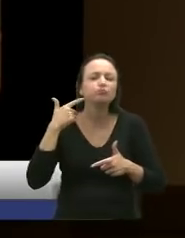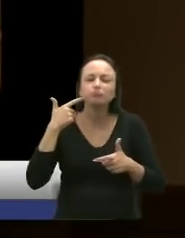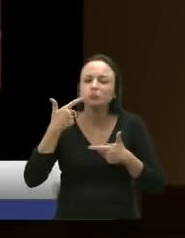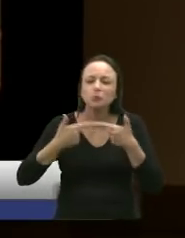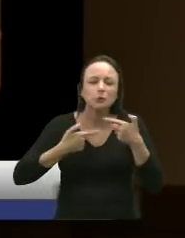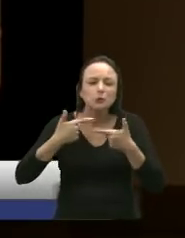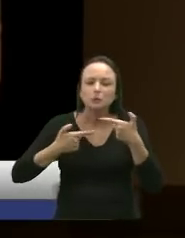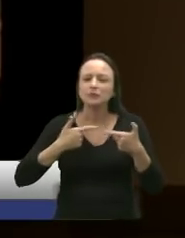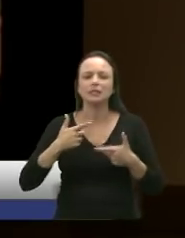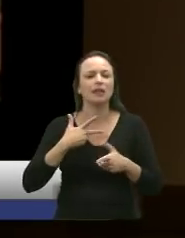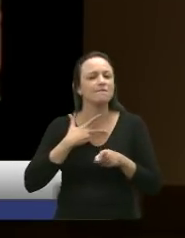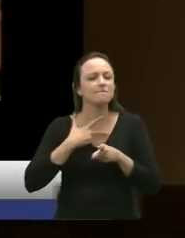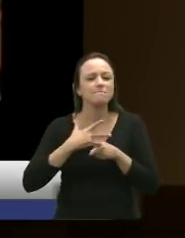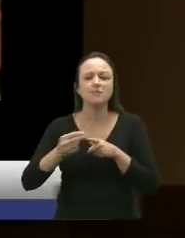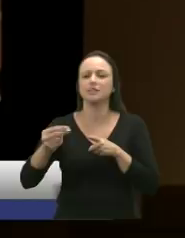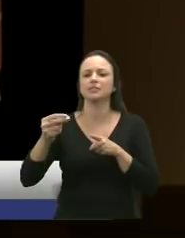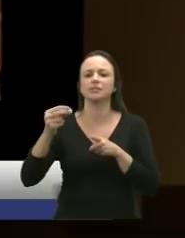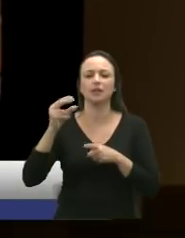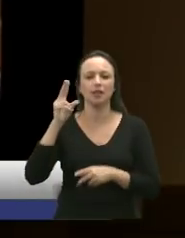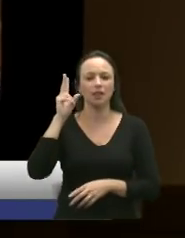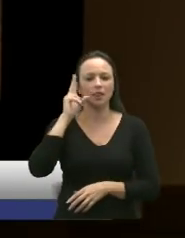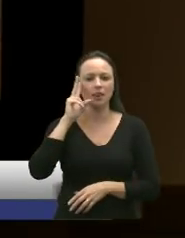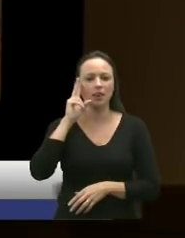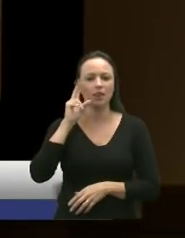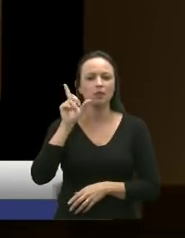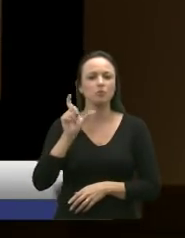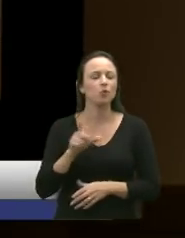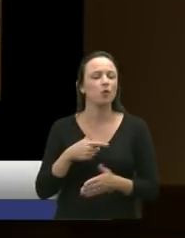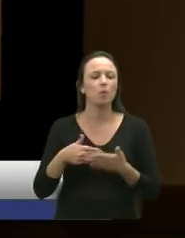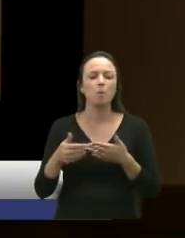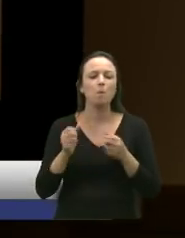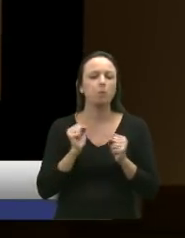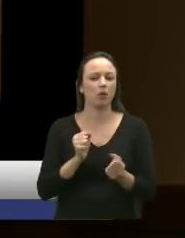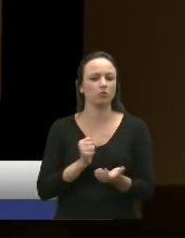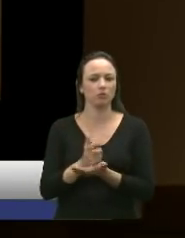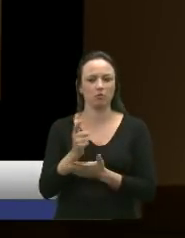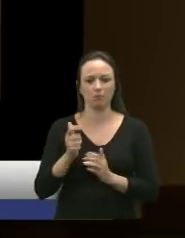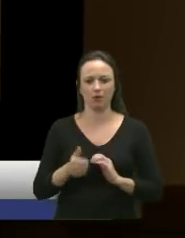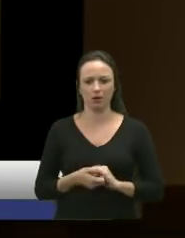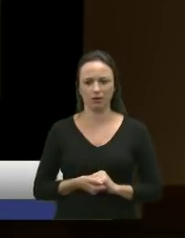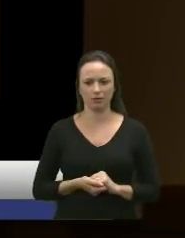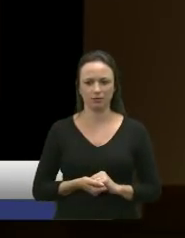Vale tudo isso que moeda alguma poderá comprar.